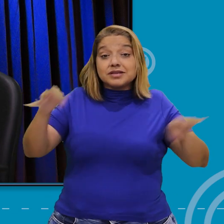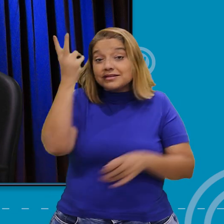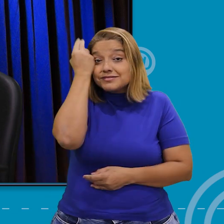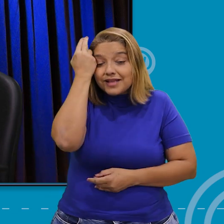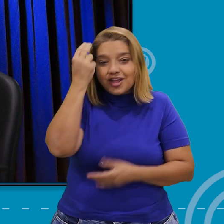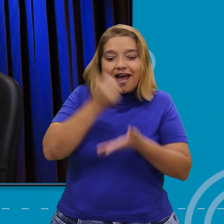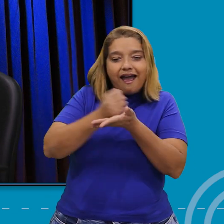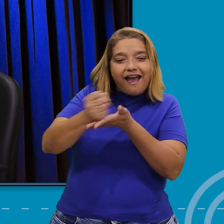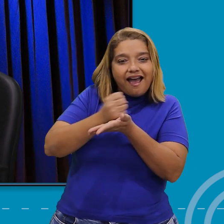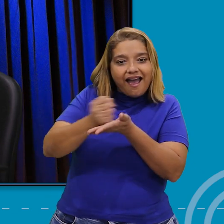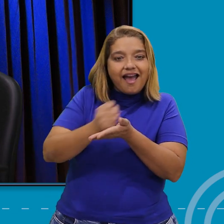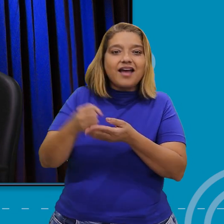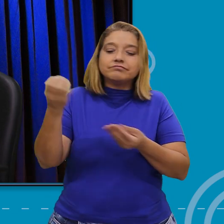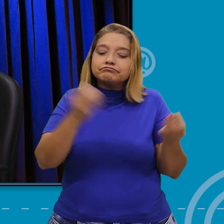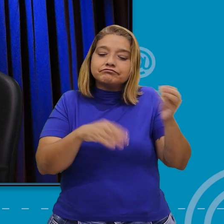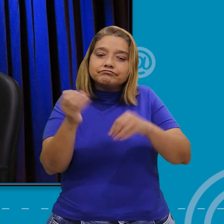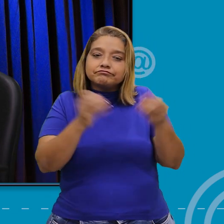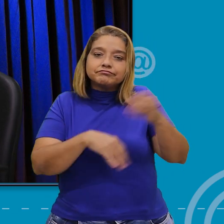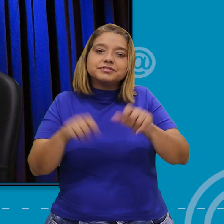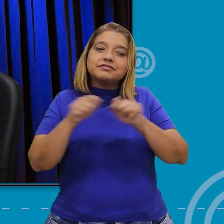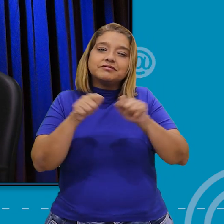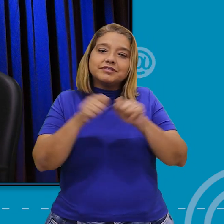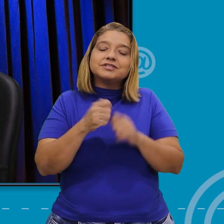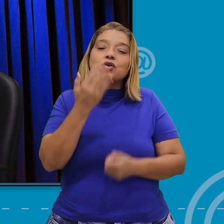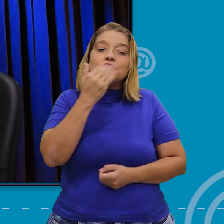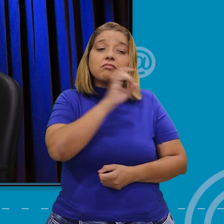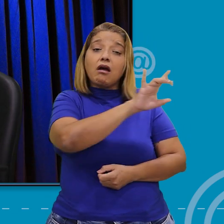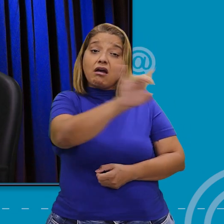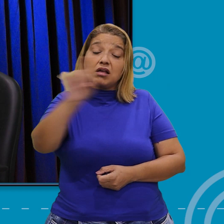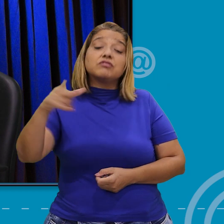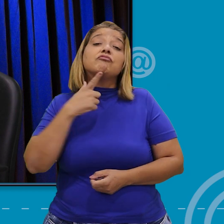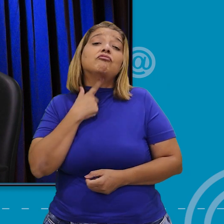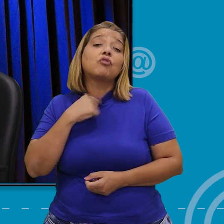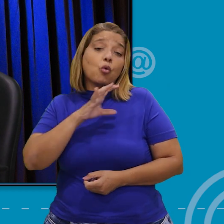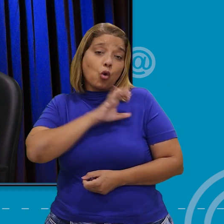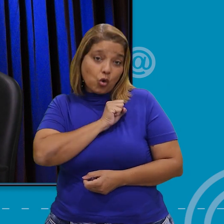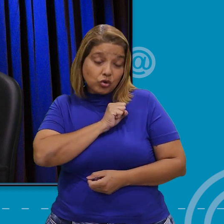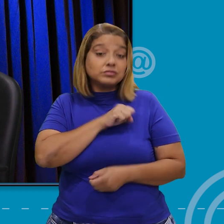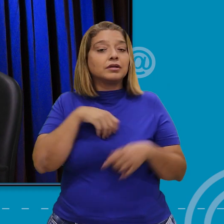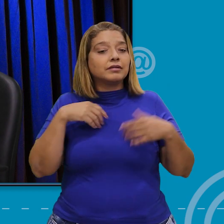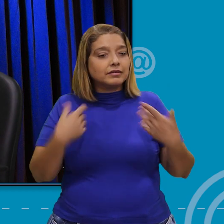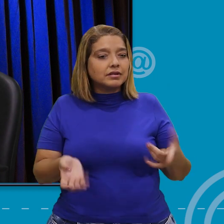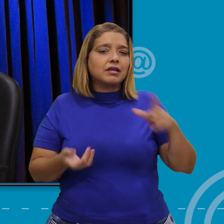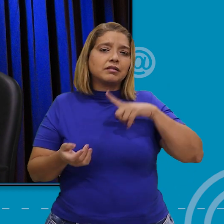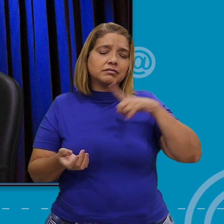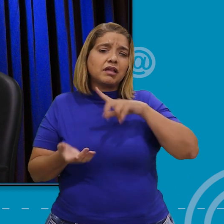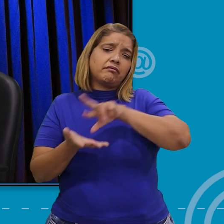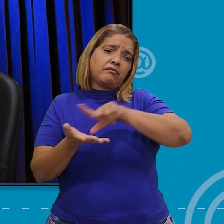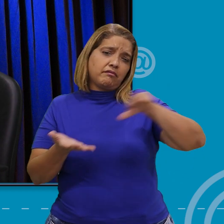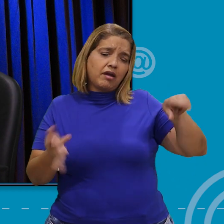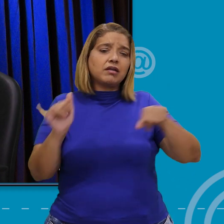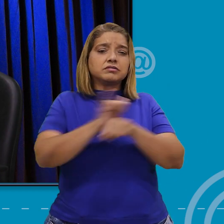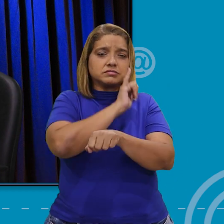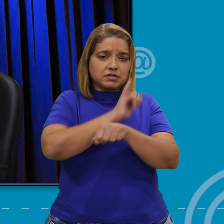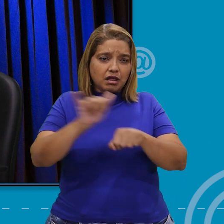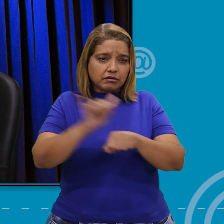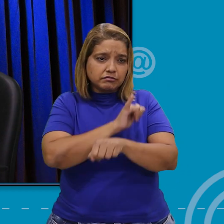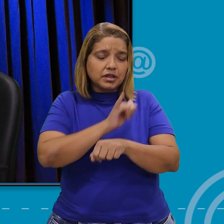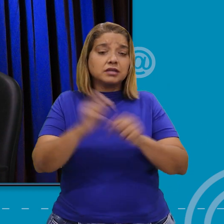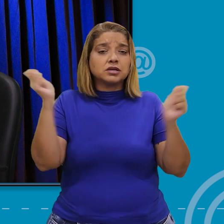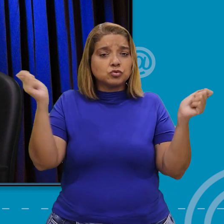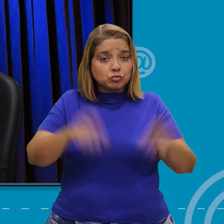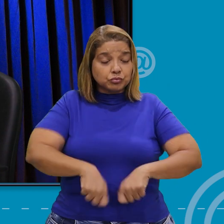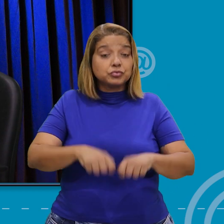cenoura ralada, né, e acrescenta né, de acordo com a preferência de cada um. Então, são, assim, várias